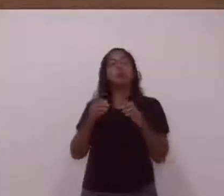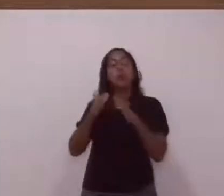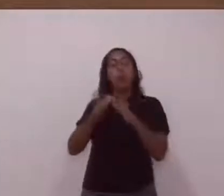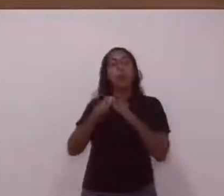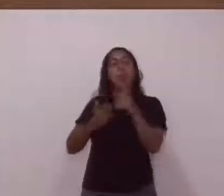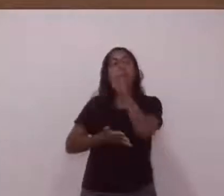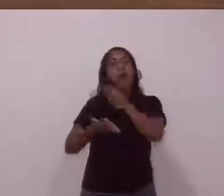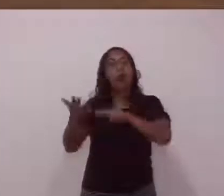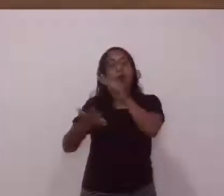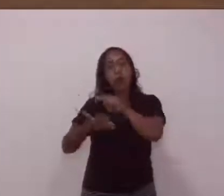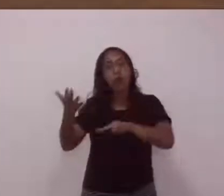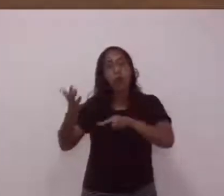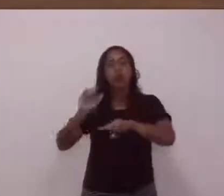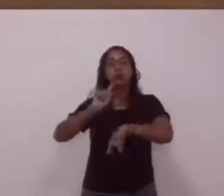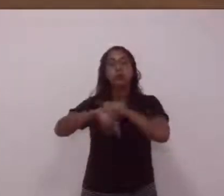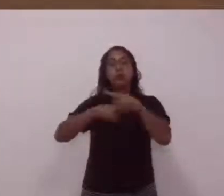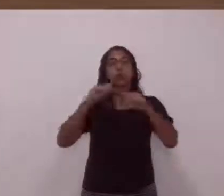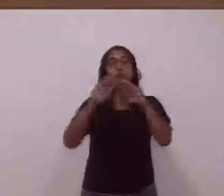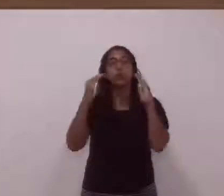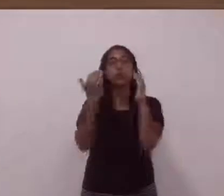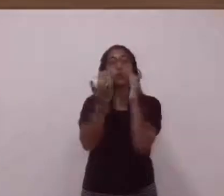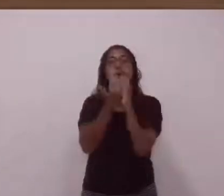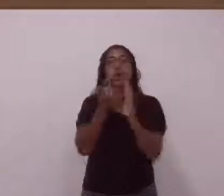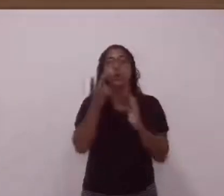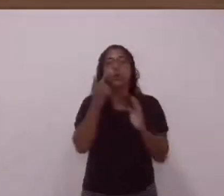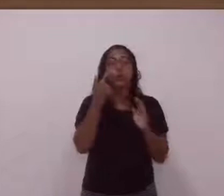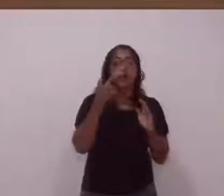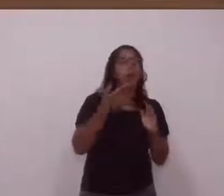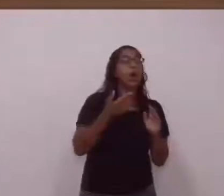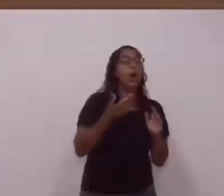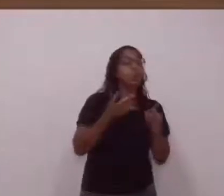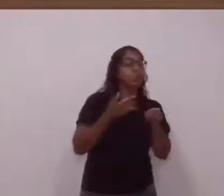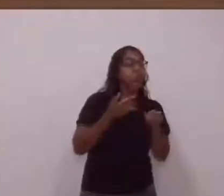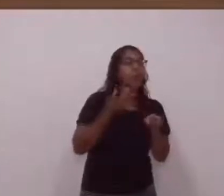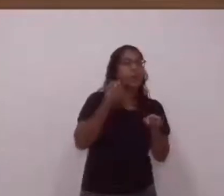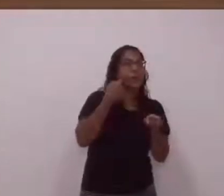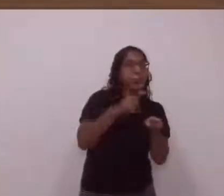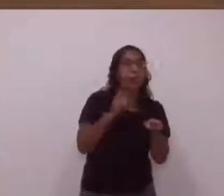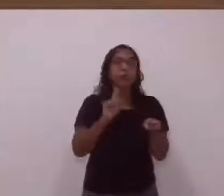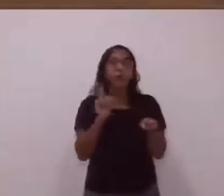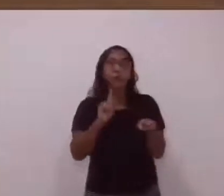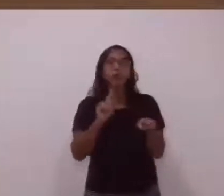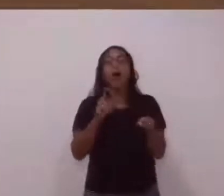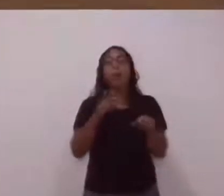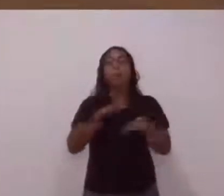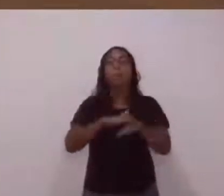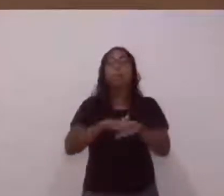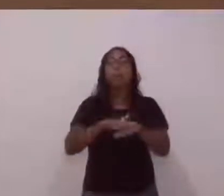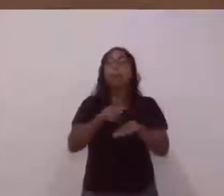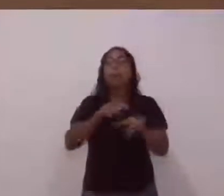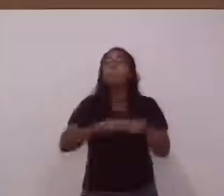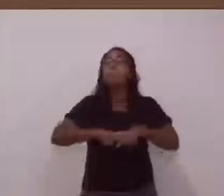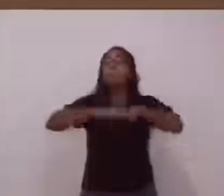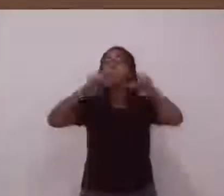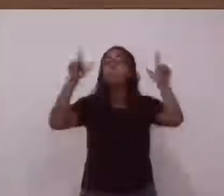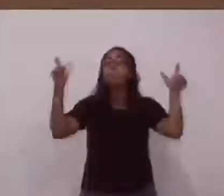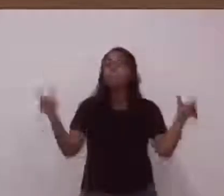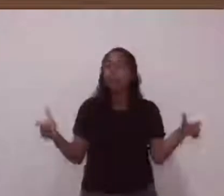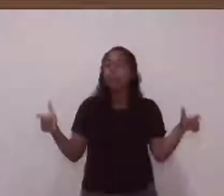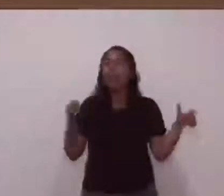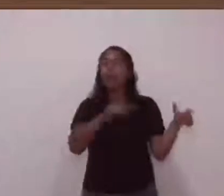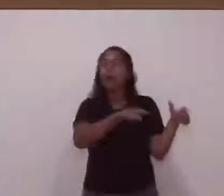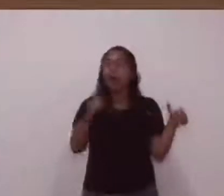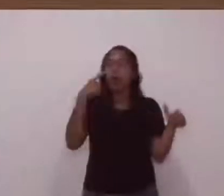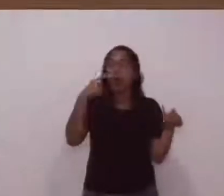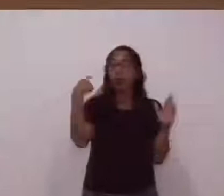consultará a Câmara sobre o seu recebimento. Decidido o recebimento pelo voto da maioria dos presentes na mesma sessão será constituída a